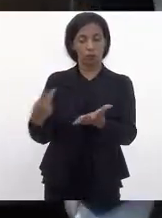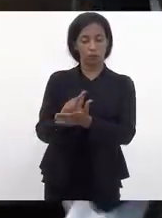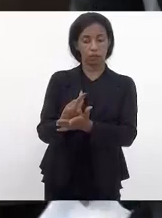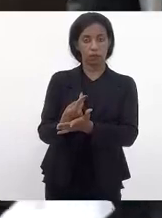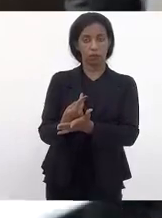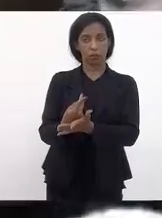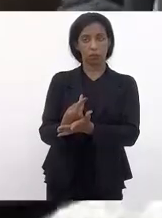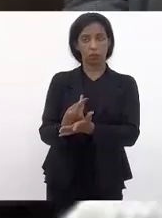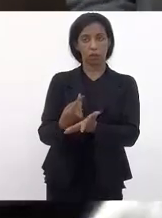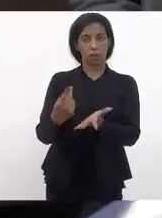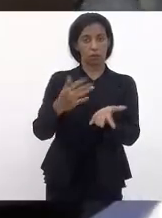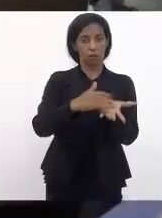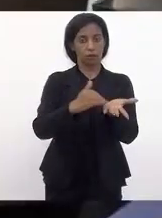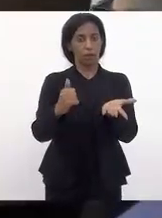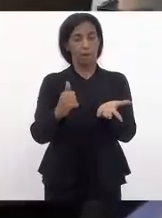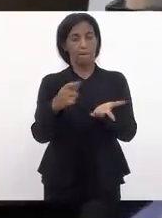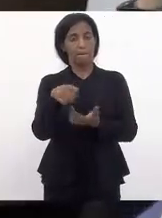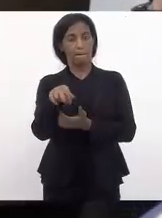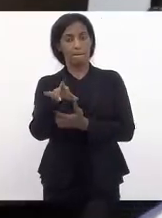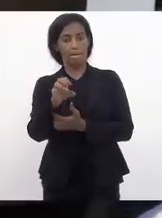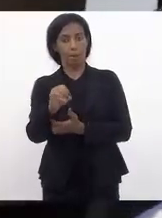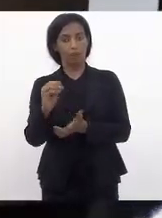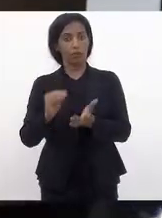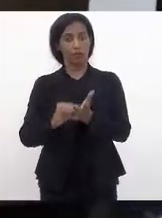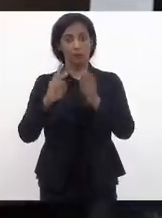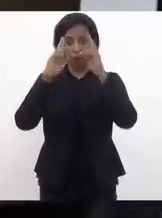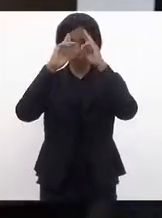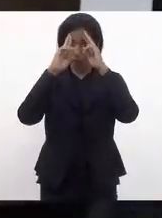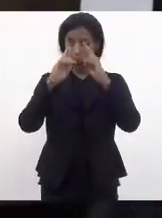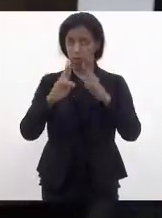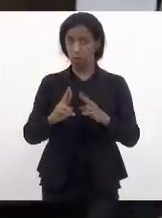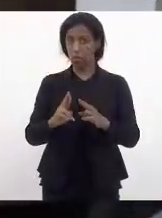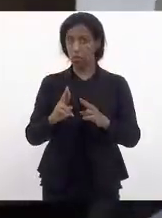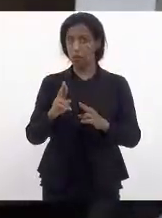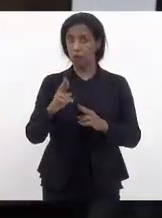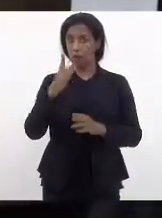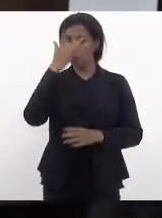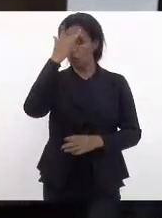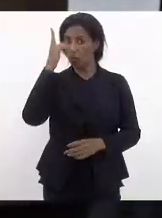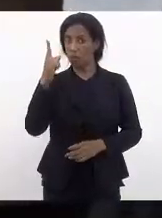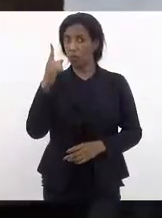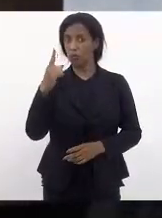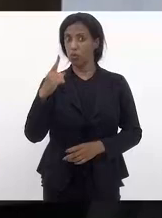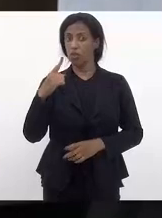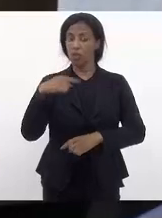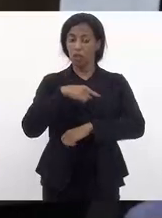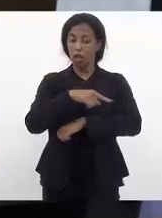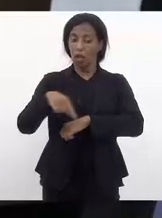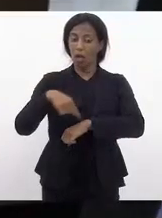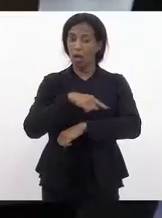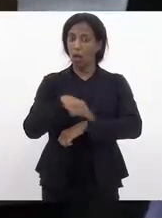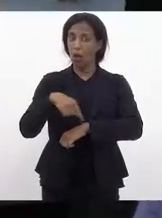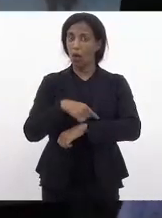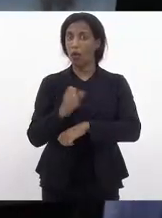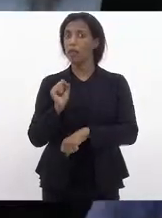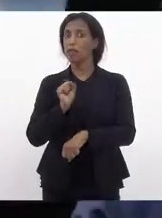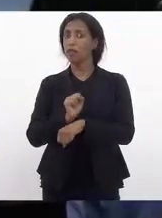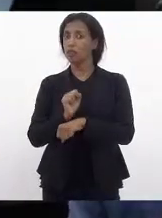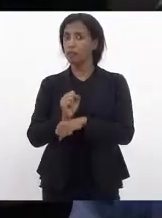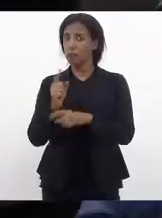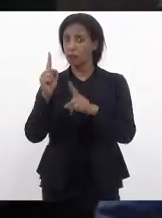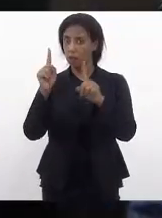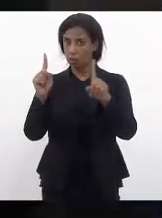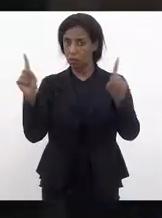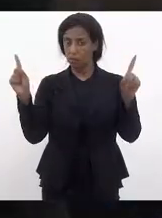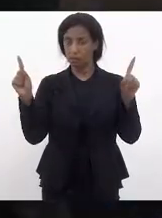de obstrução à pauta em Total desrespeito com essas pessoas que estão há horas aí na galeria para deixar